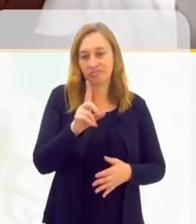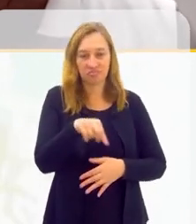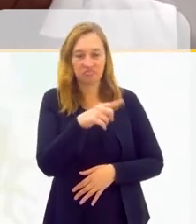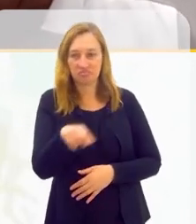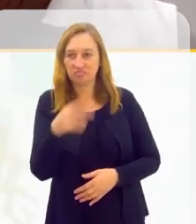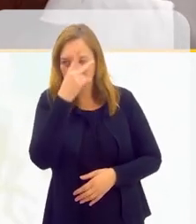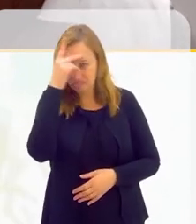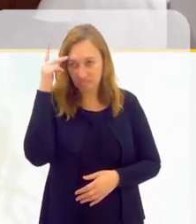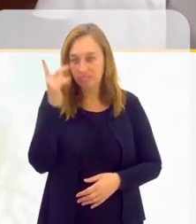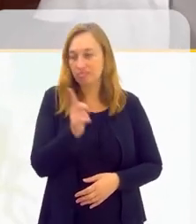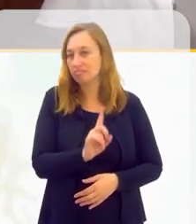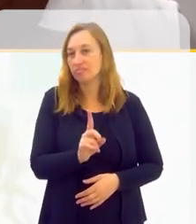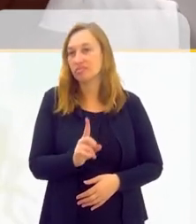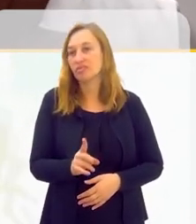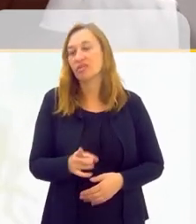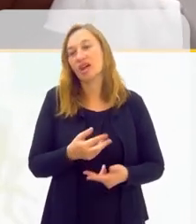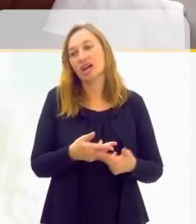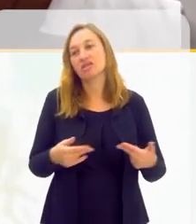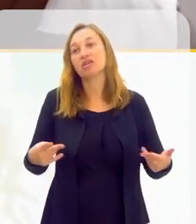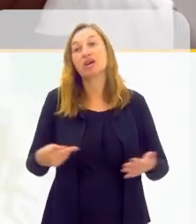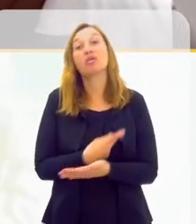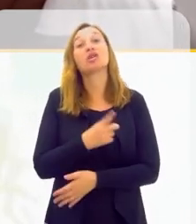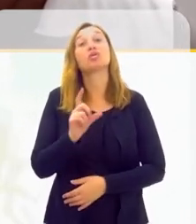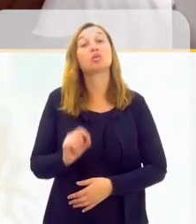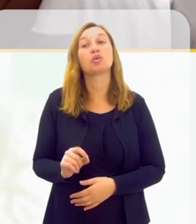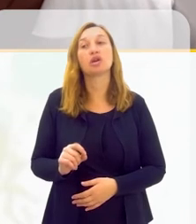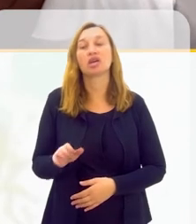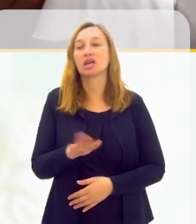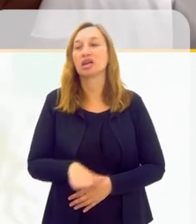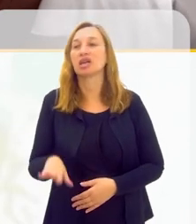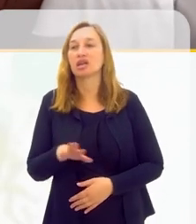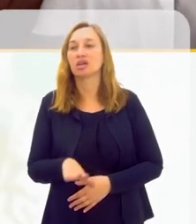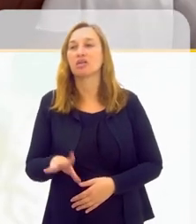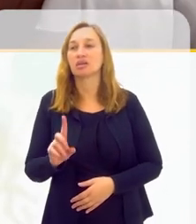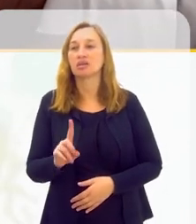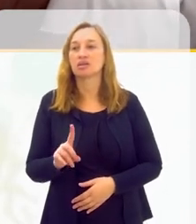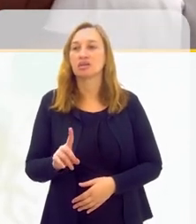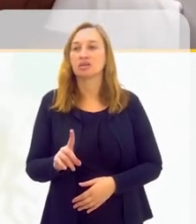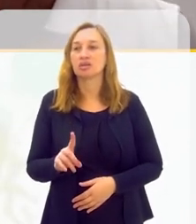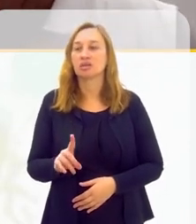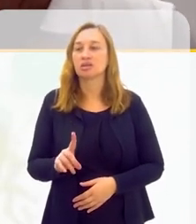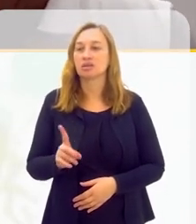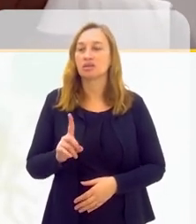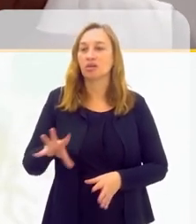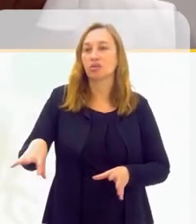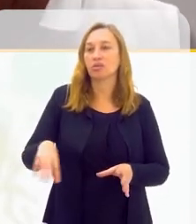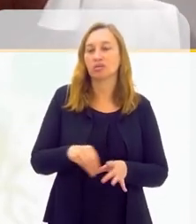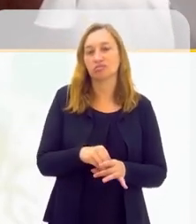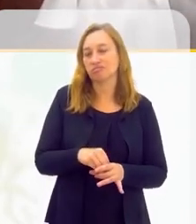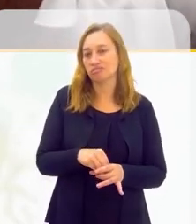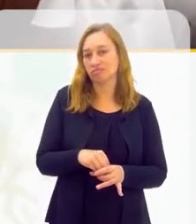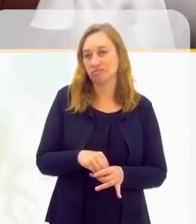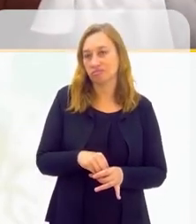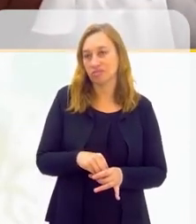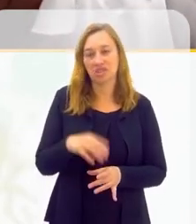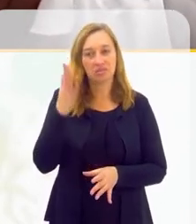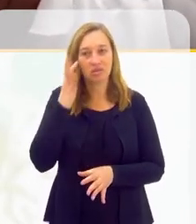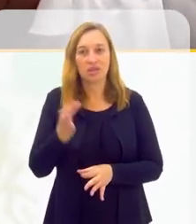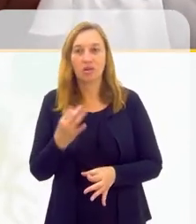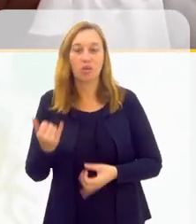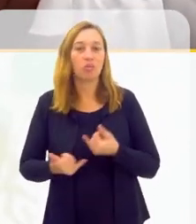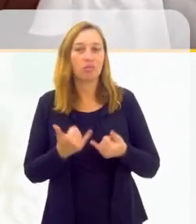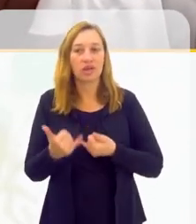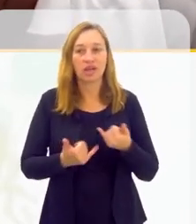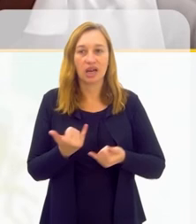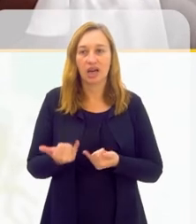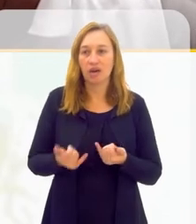excluir ninguém, muitas das vezes o que acontece é que a criança não inclui porque não sabe como incluir. Ela não sabe como brincar com o